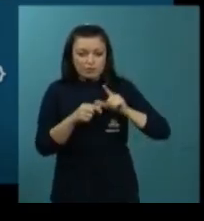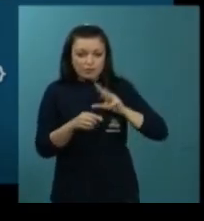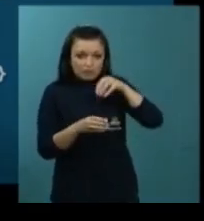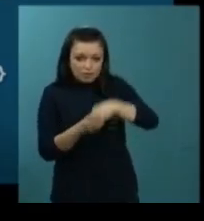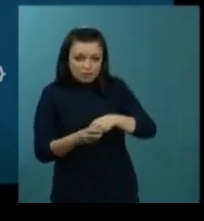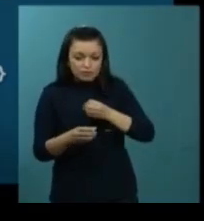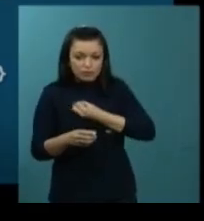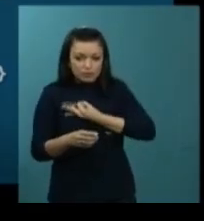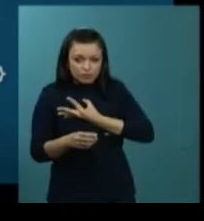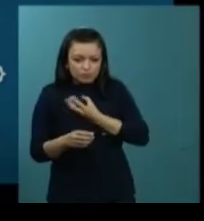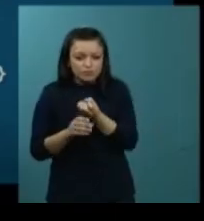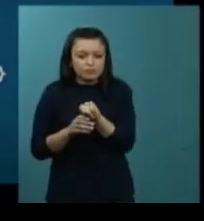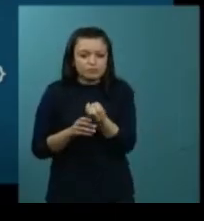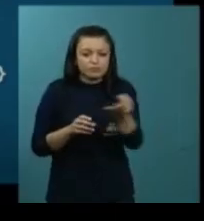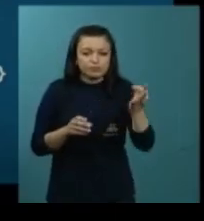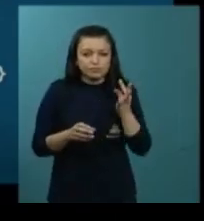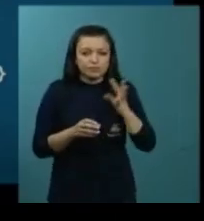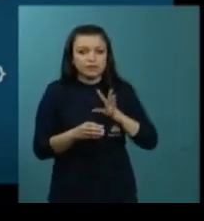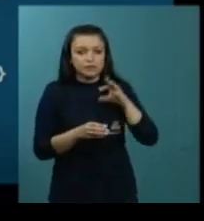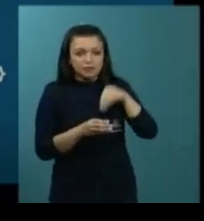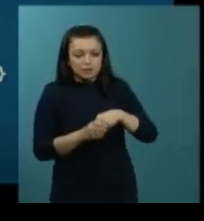cujos elementos